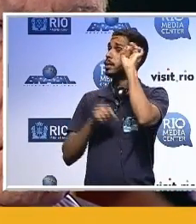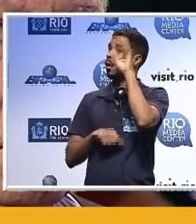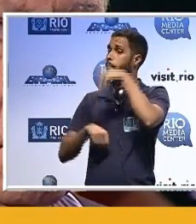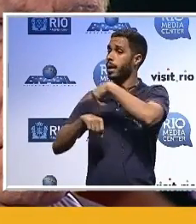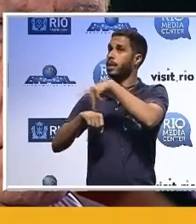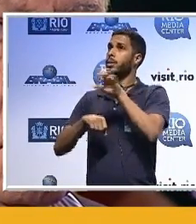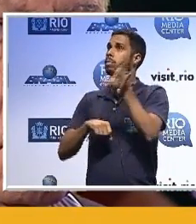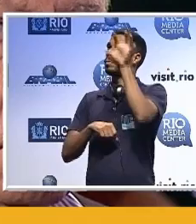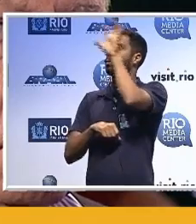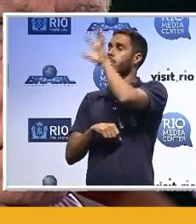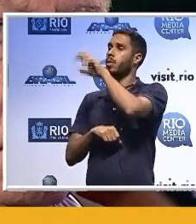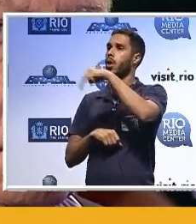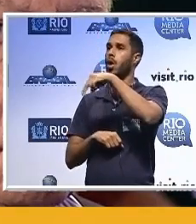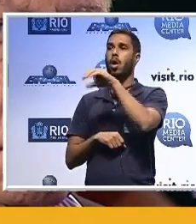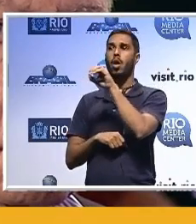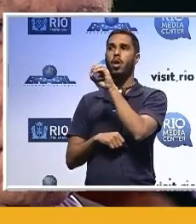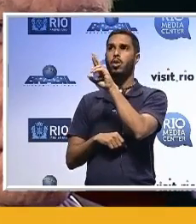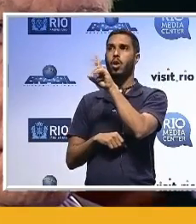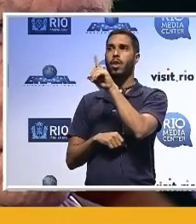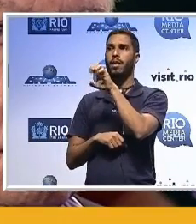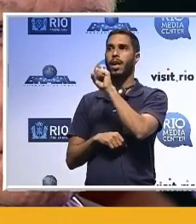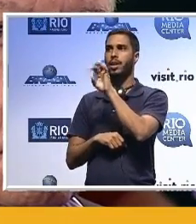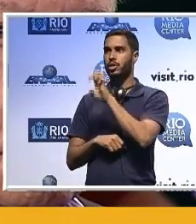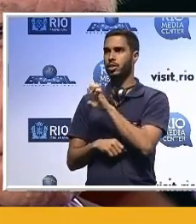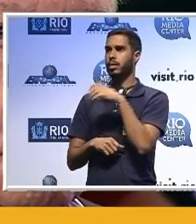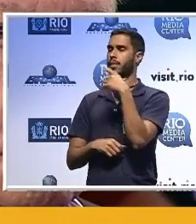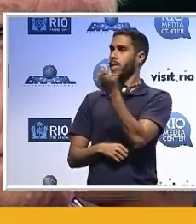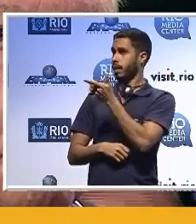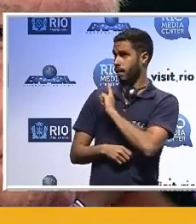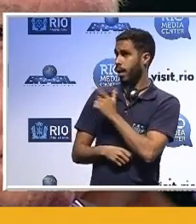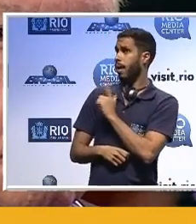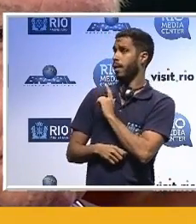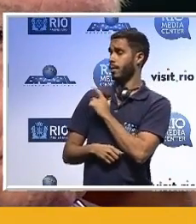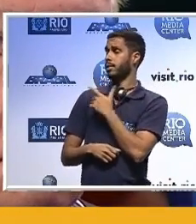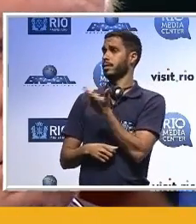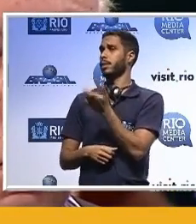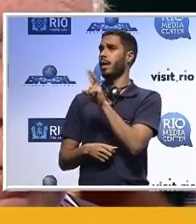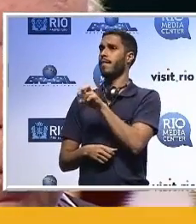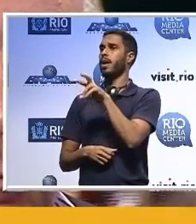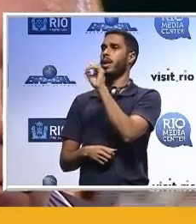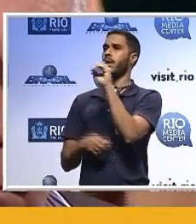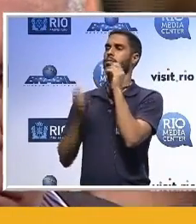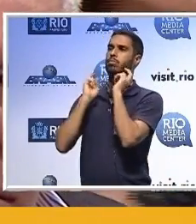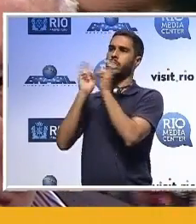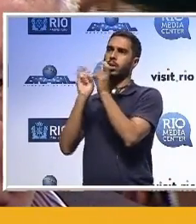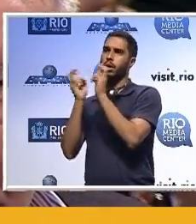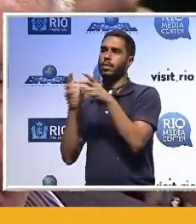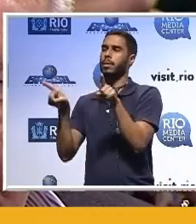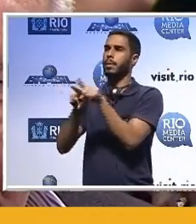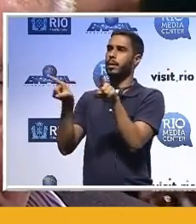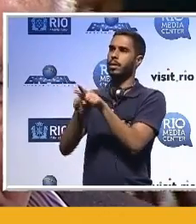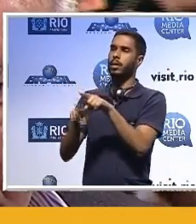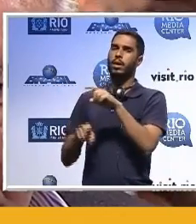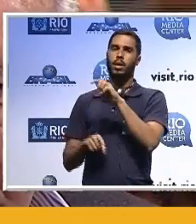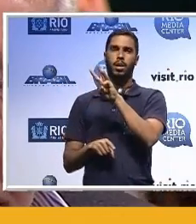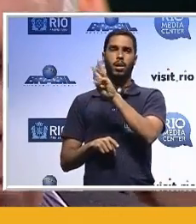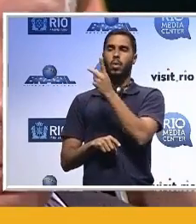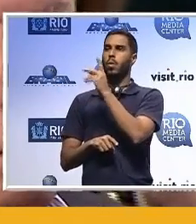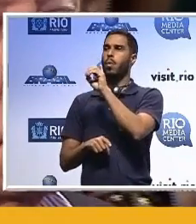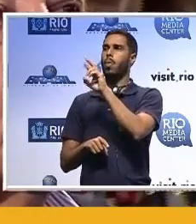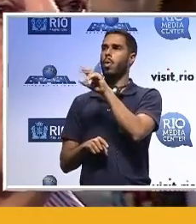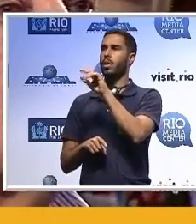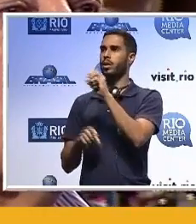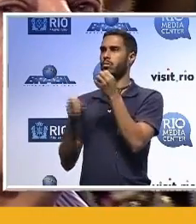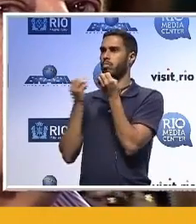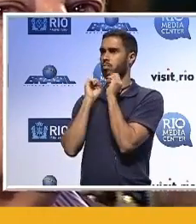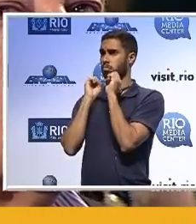grande potencial turístico, tem eventos com o trade turístico, tem workshops, capacitações, como é que funcionam as